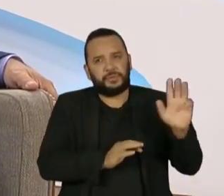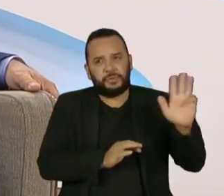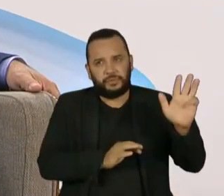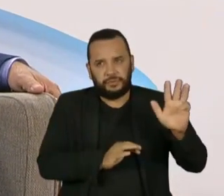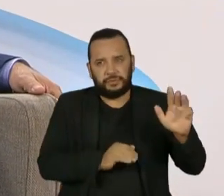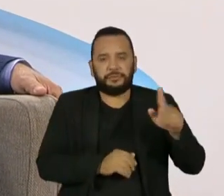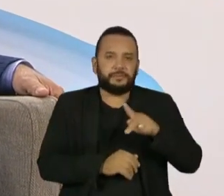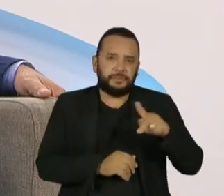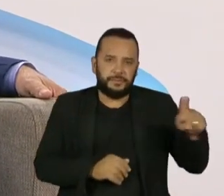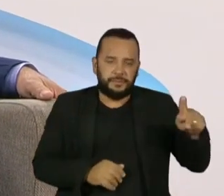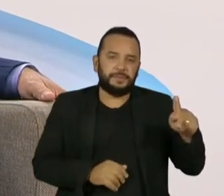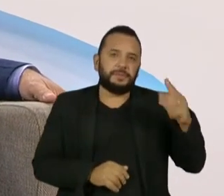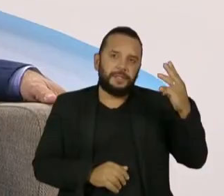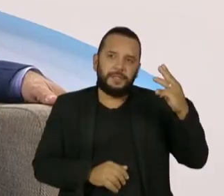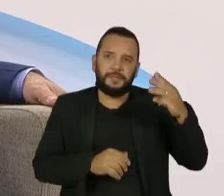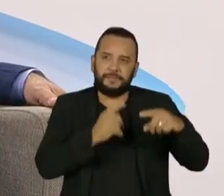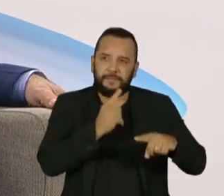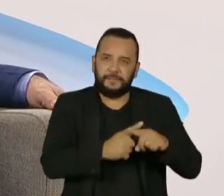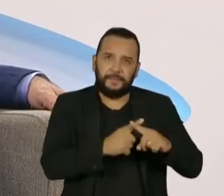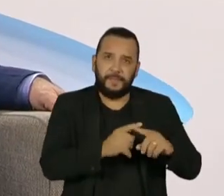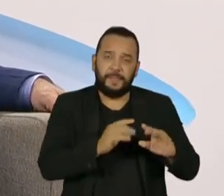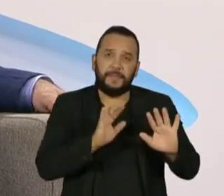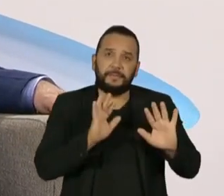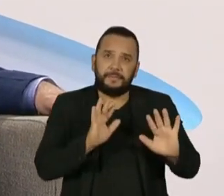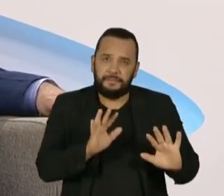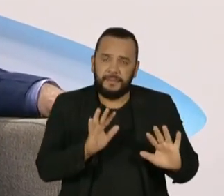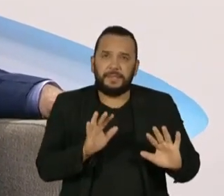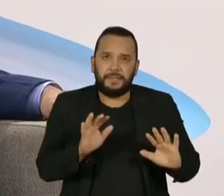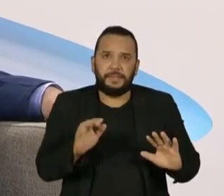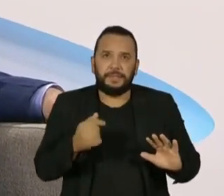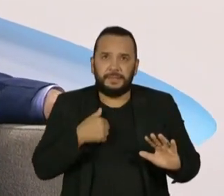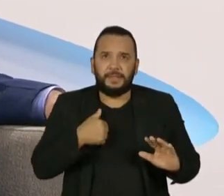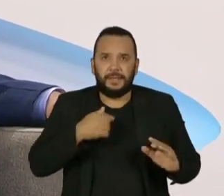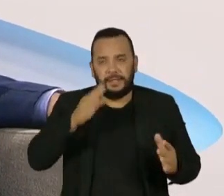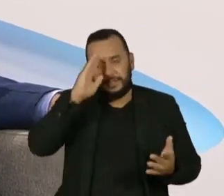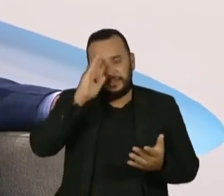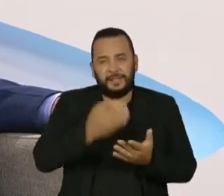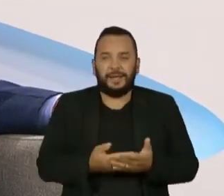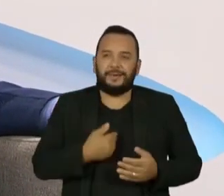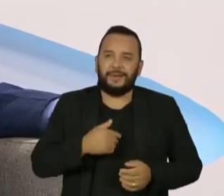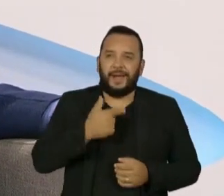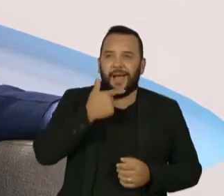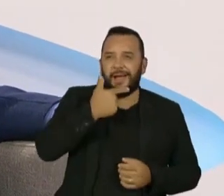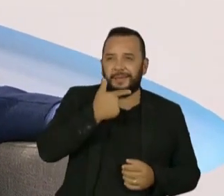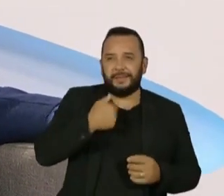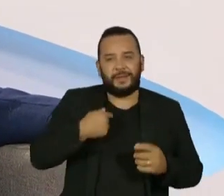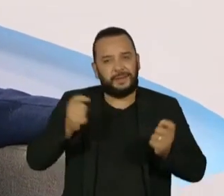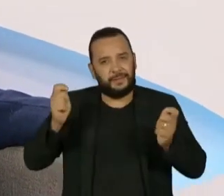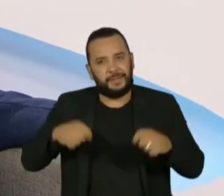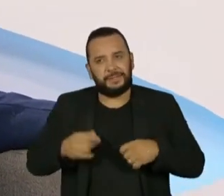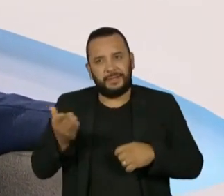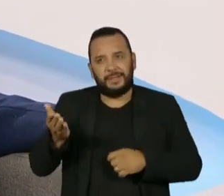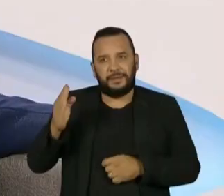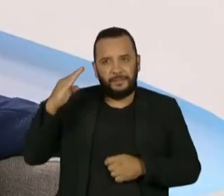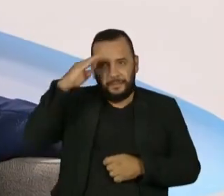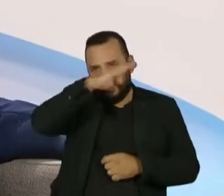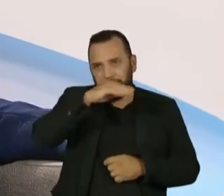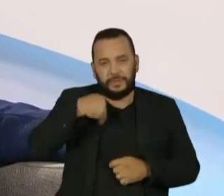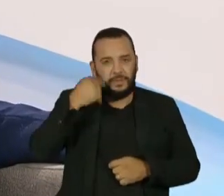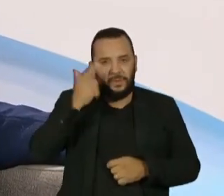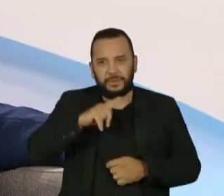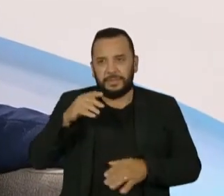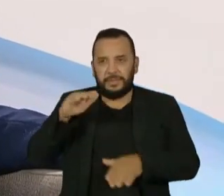que ele havia ganho 3 eleições, mas que, inegavelmente, o carisma e a capacidade que havia do Bolsonaro de